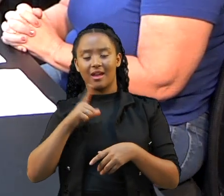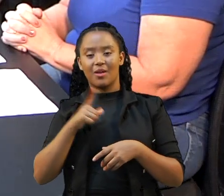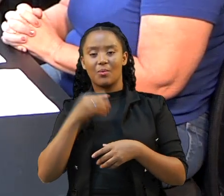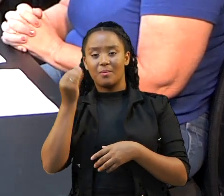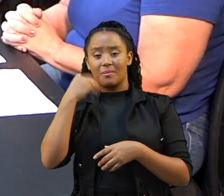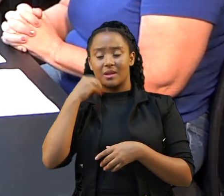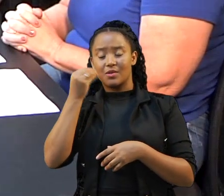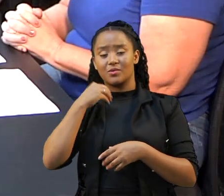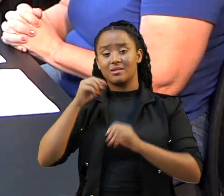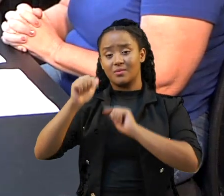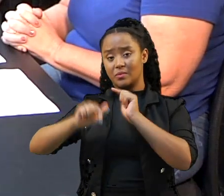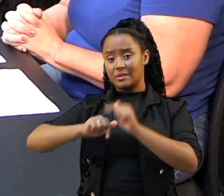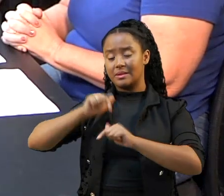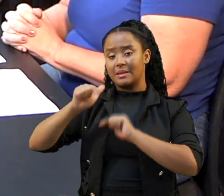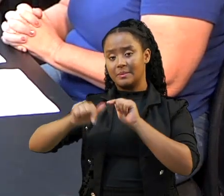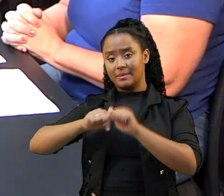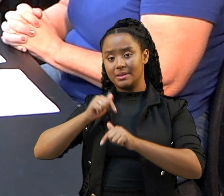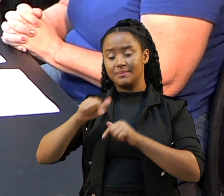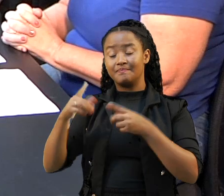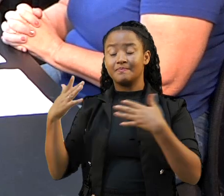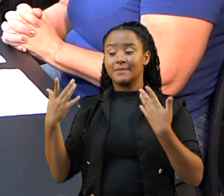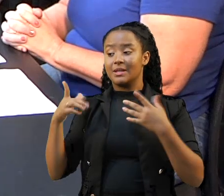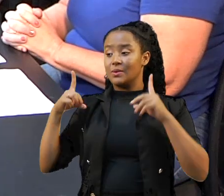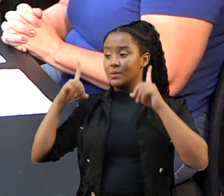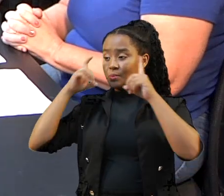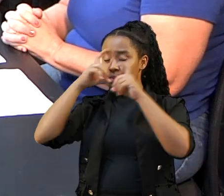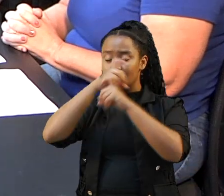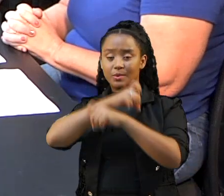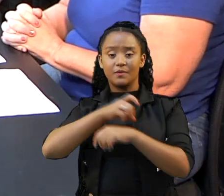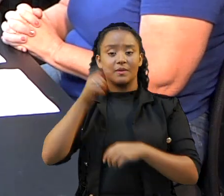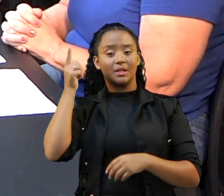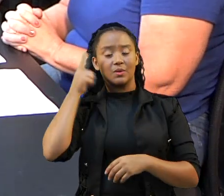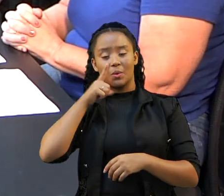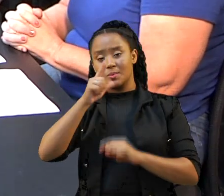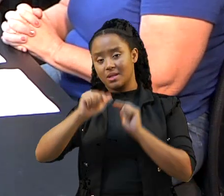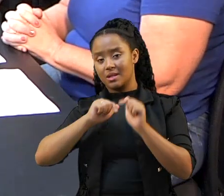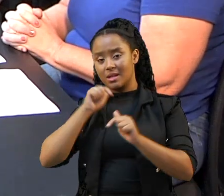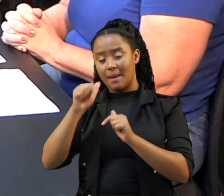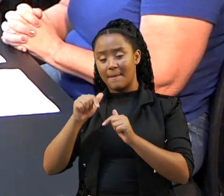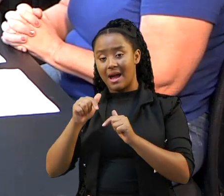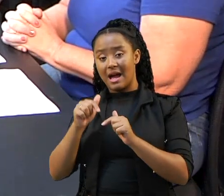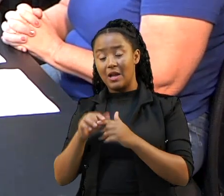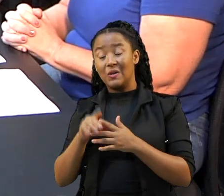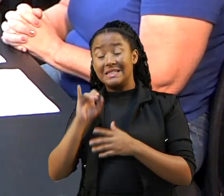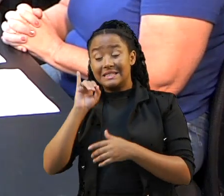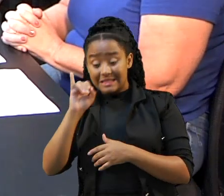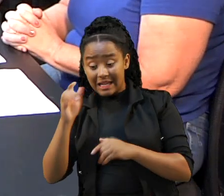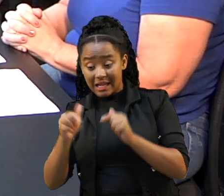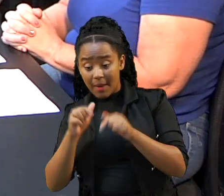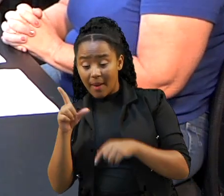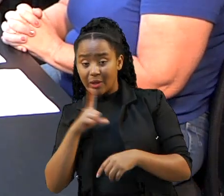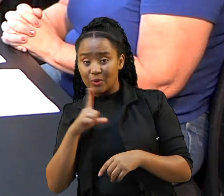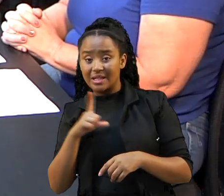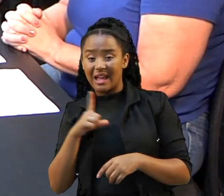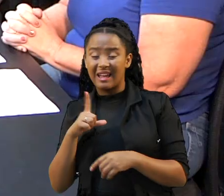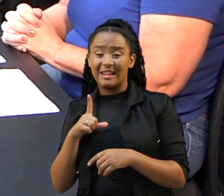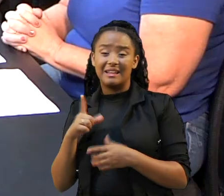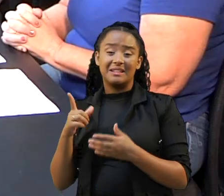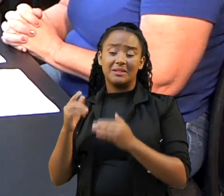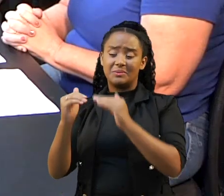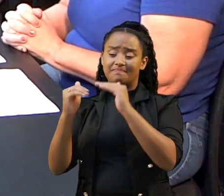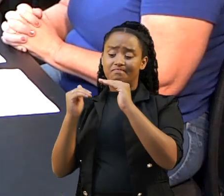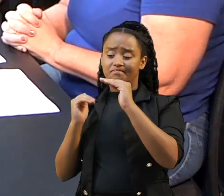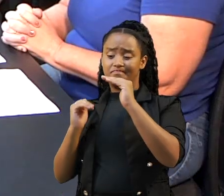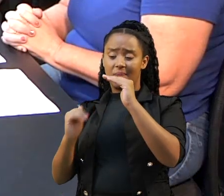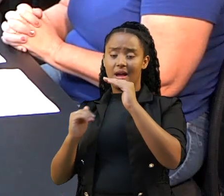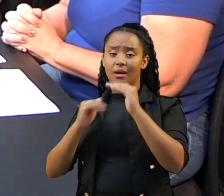uma precarização do trabalho mesmo lá, sabe? É muito difícil conseguir trabalho, os trabalhos são bem insalubres, e são muitas